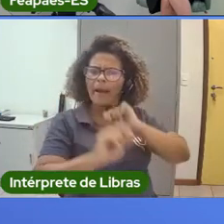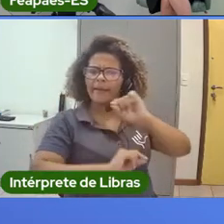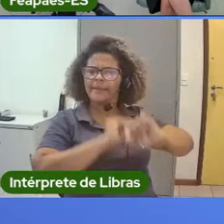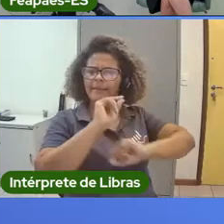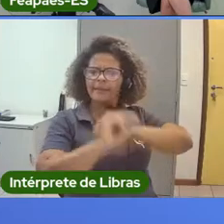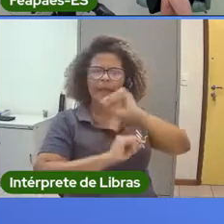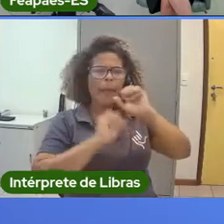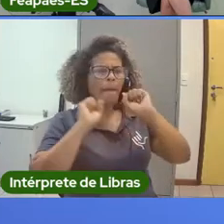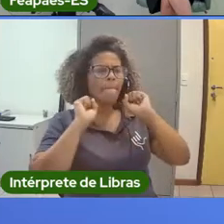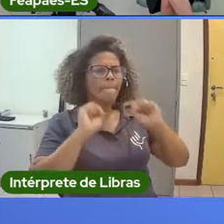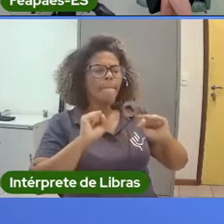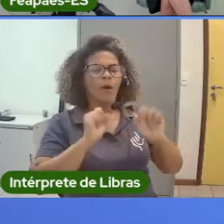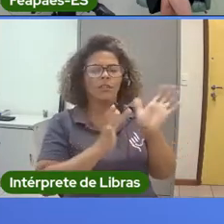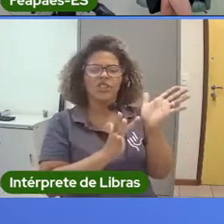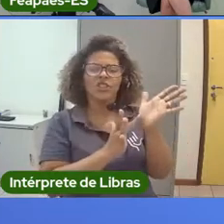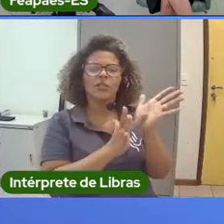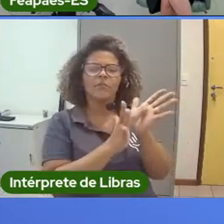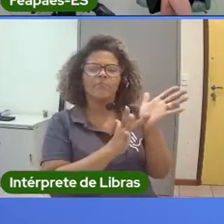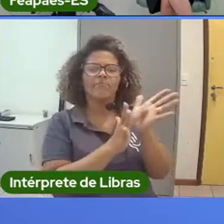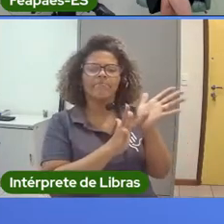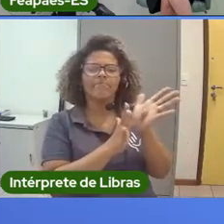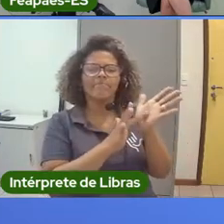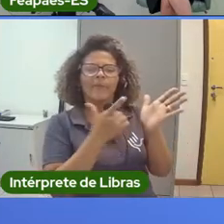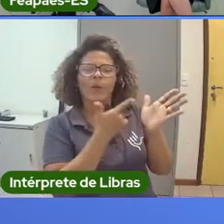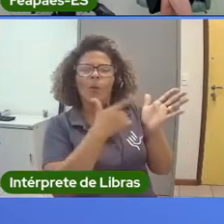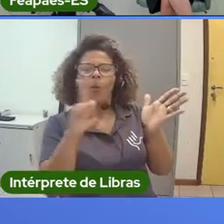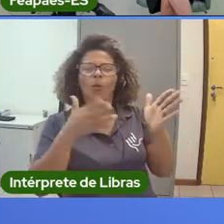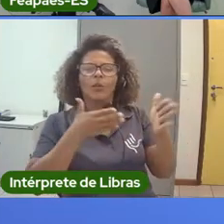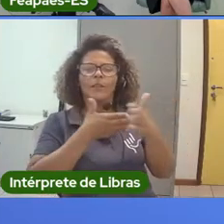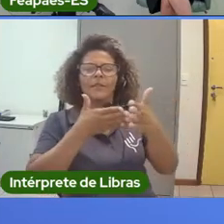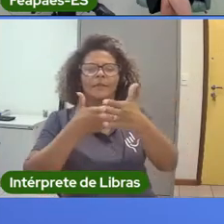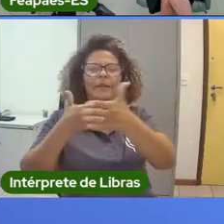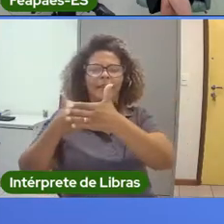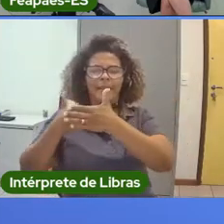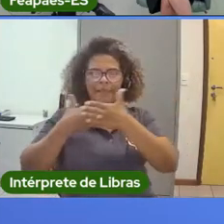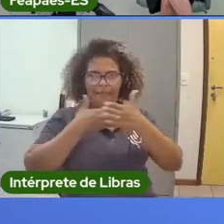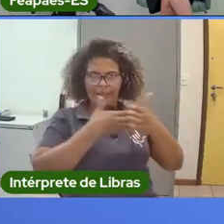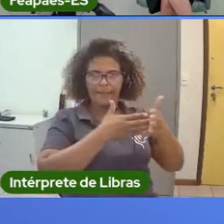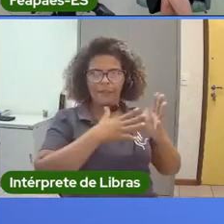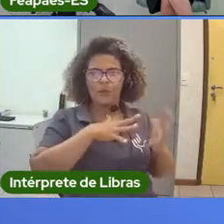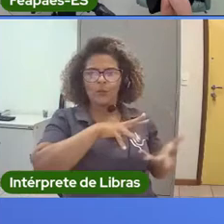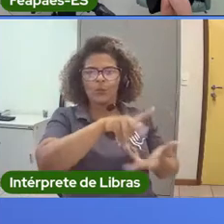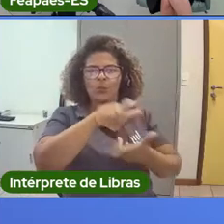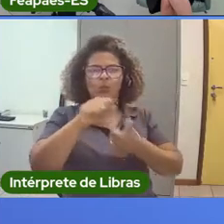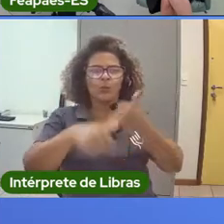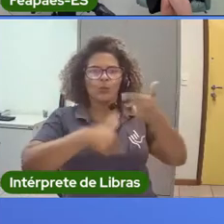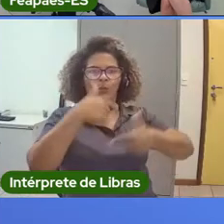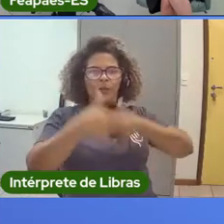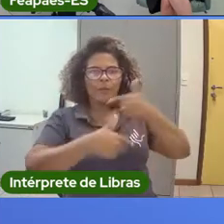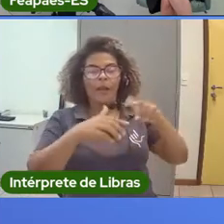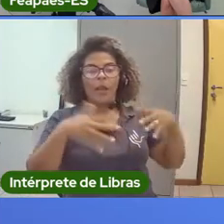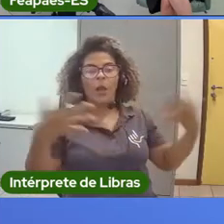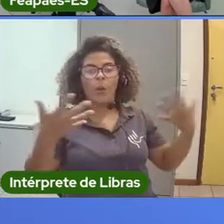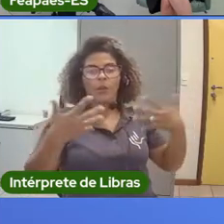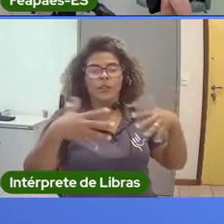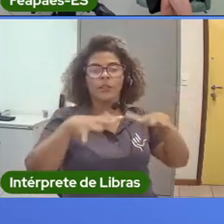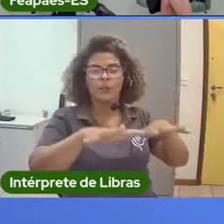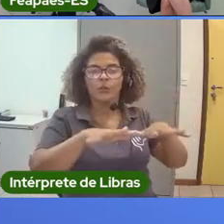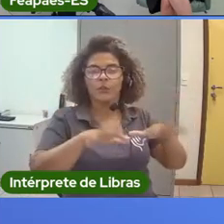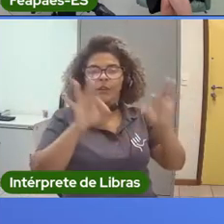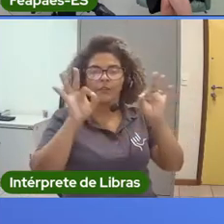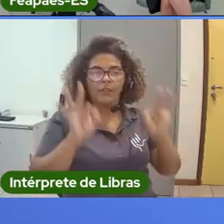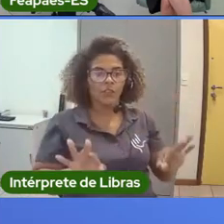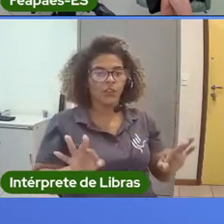pode mascarar um conjunto de outras barreiras que o mundo do trabalho pode ter quando essa inclusão